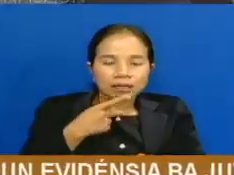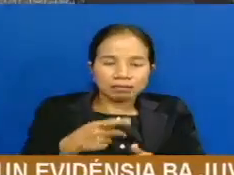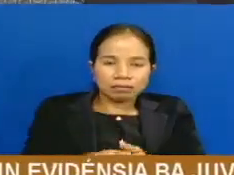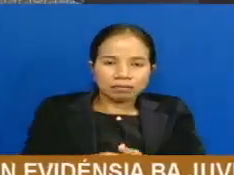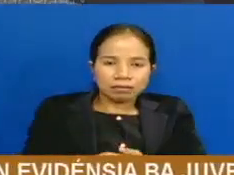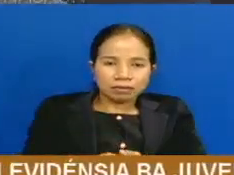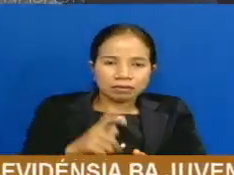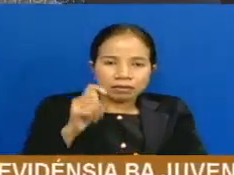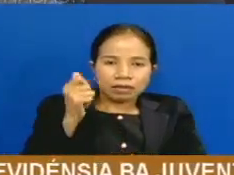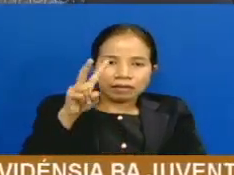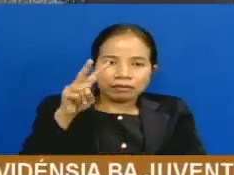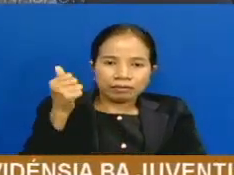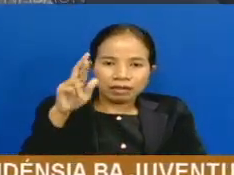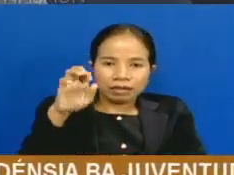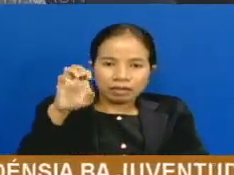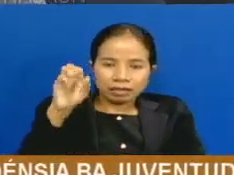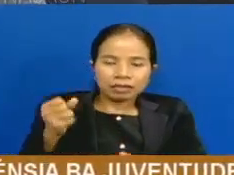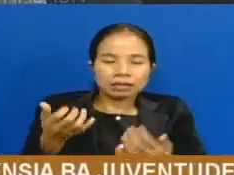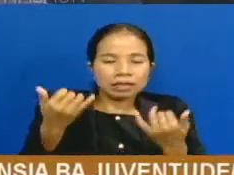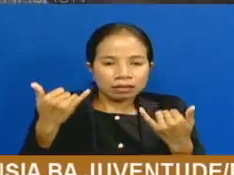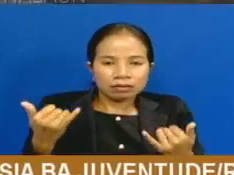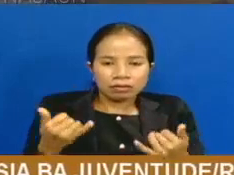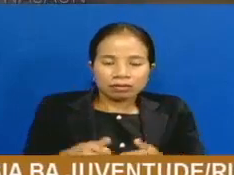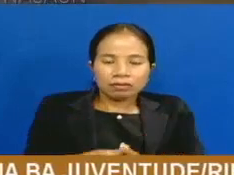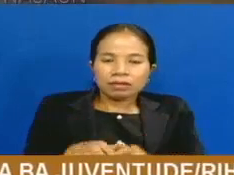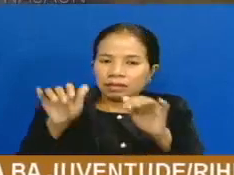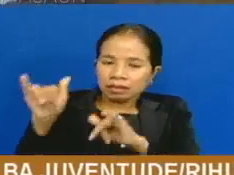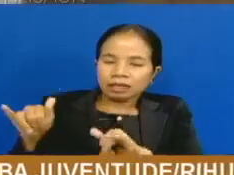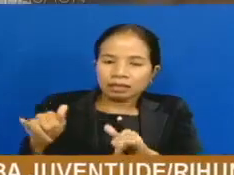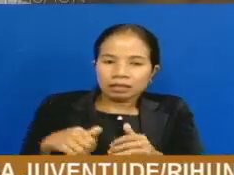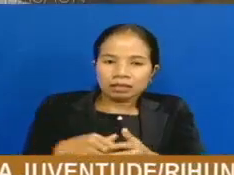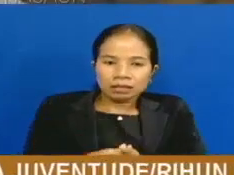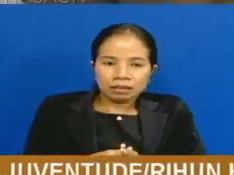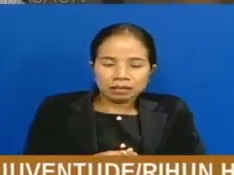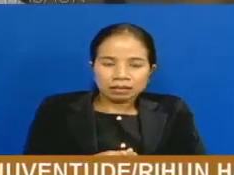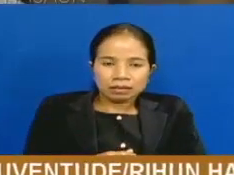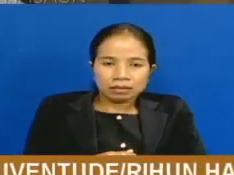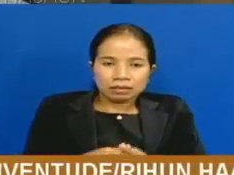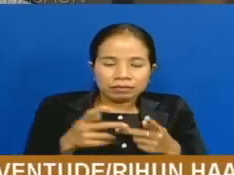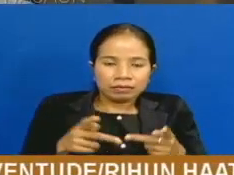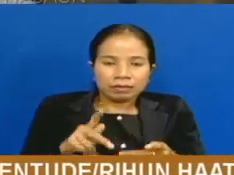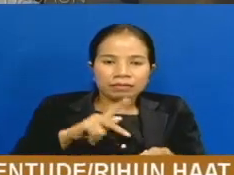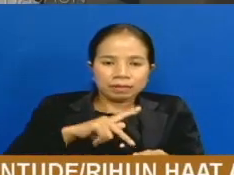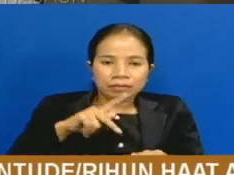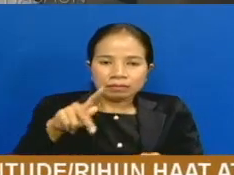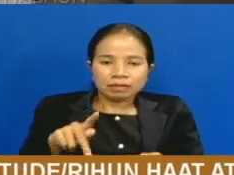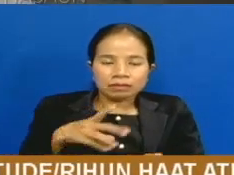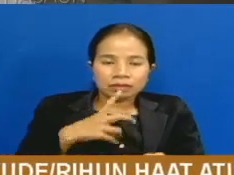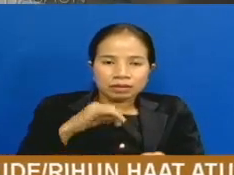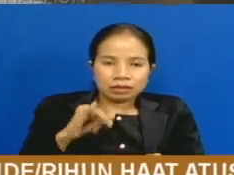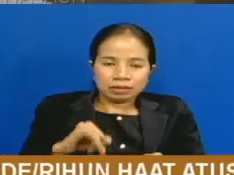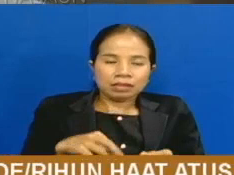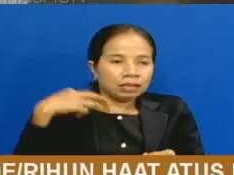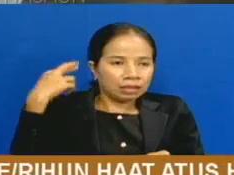Francisco Tavares, nebema o Rasne Daudão a tau ia residência para o Passo Dili. E telespectadores rádio no